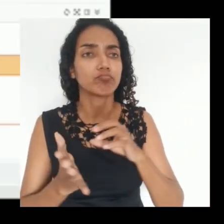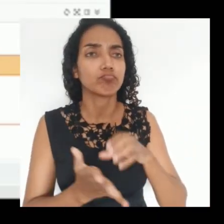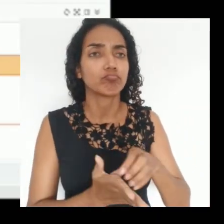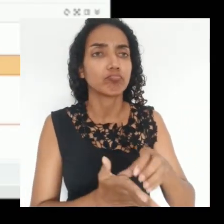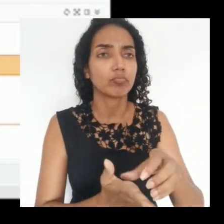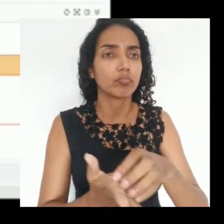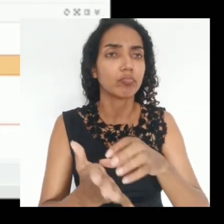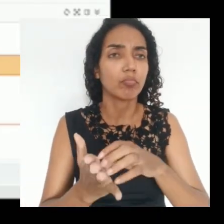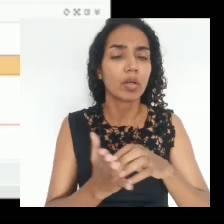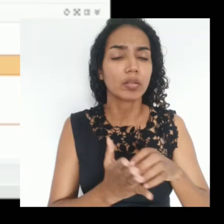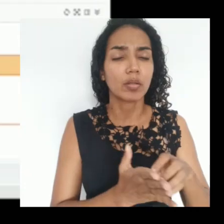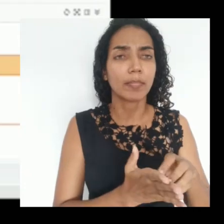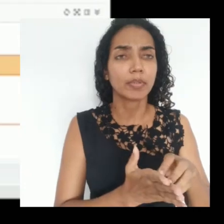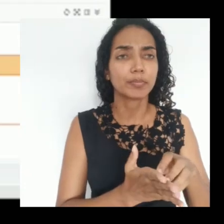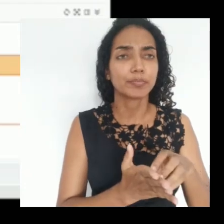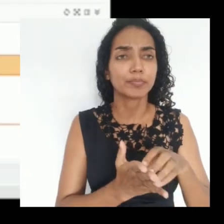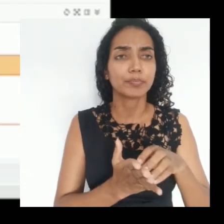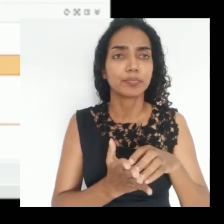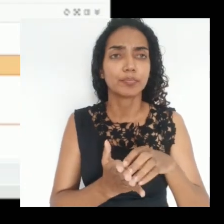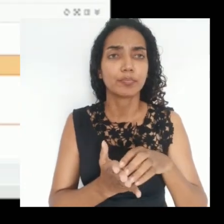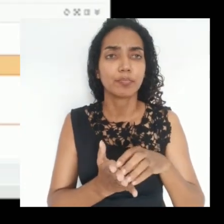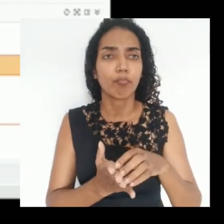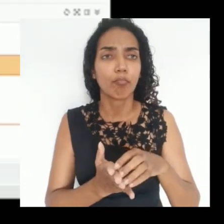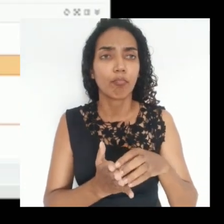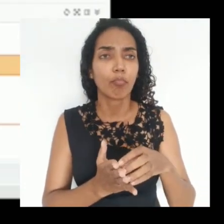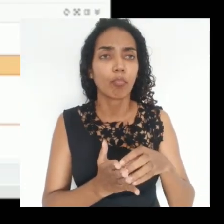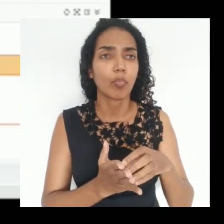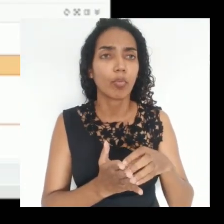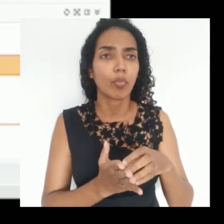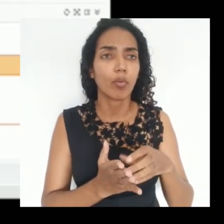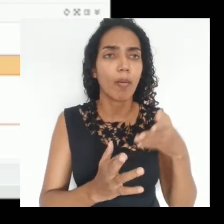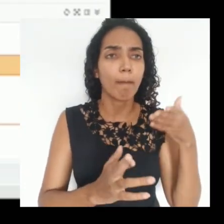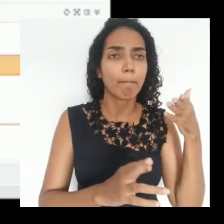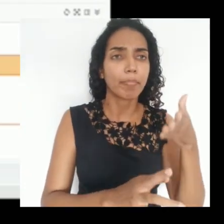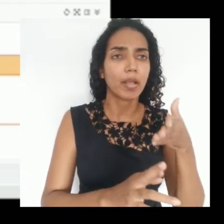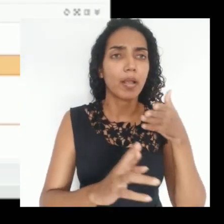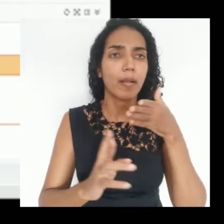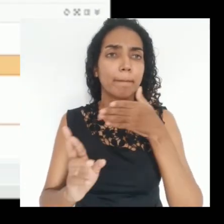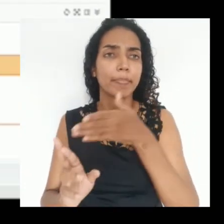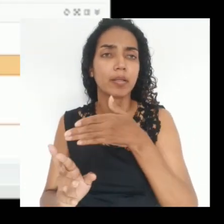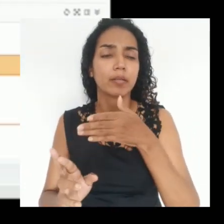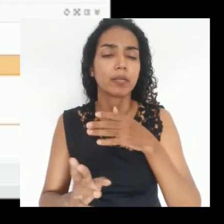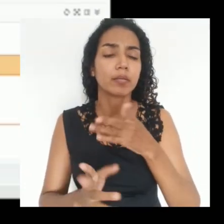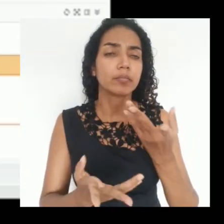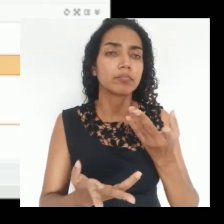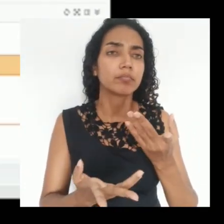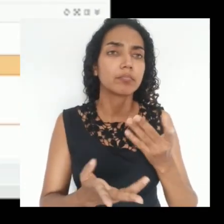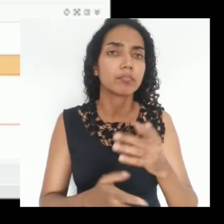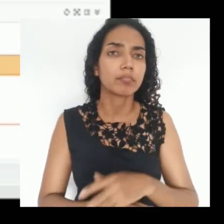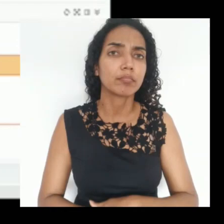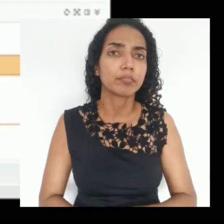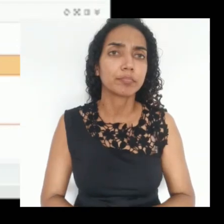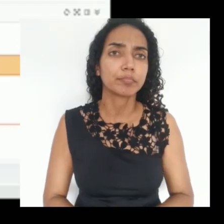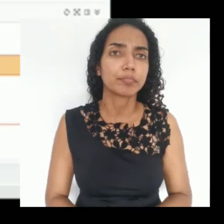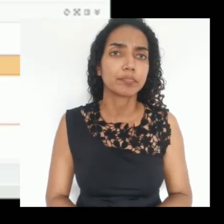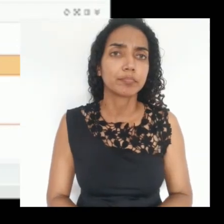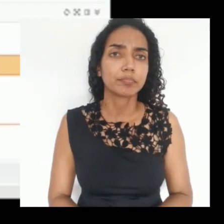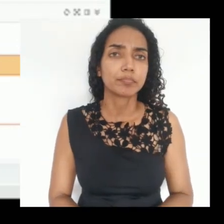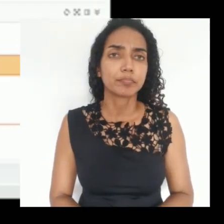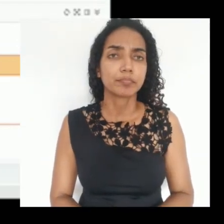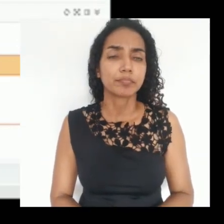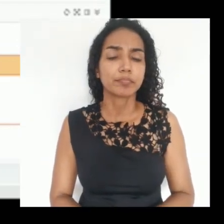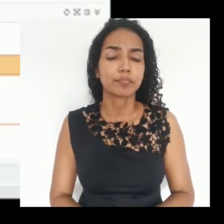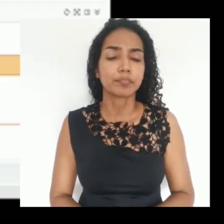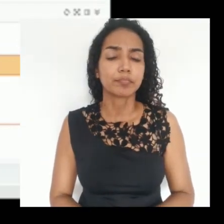digamos assim. Nada impede de eu ter a abordagem que eu contenho aqui os dois atributos. Tanto o atributo do lado da entidade